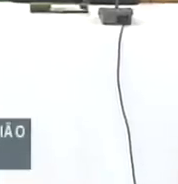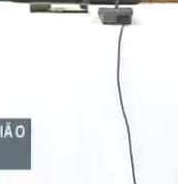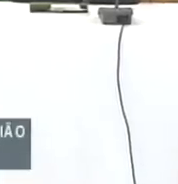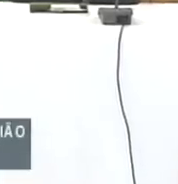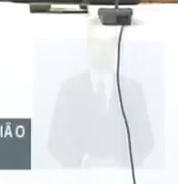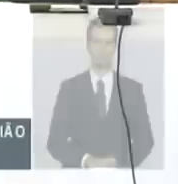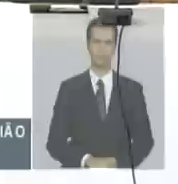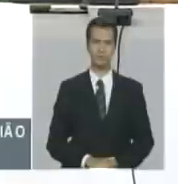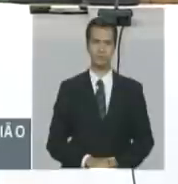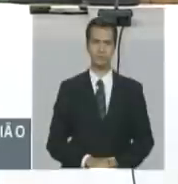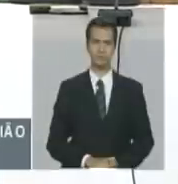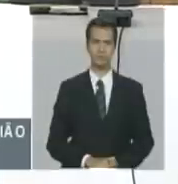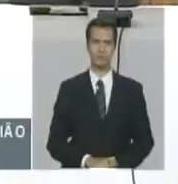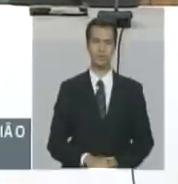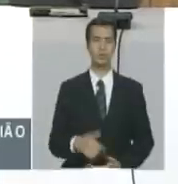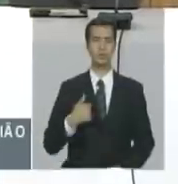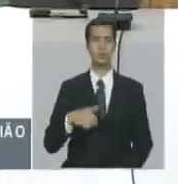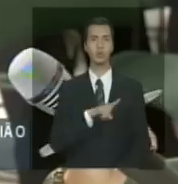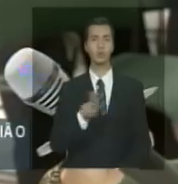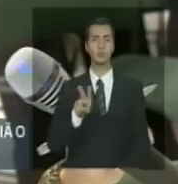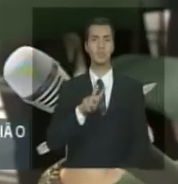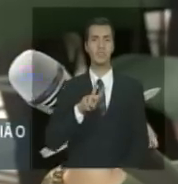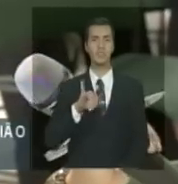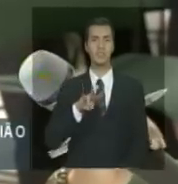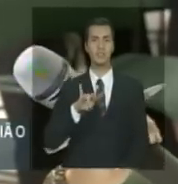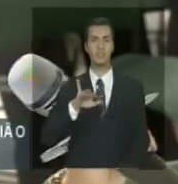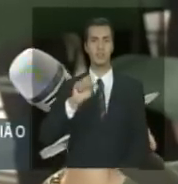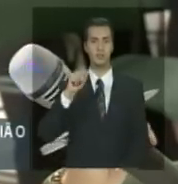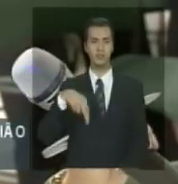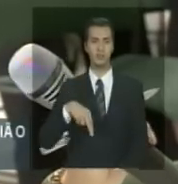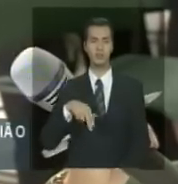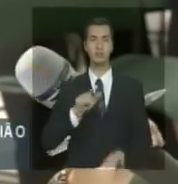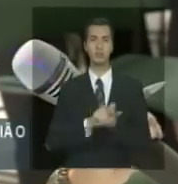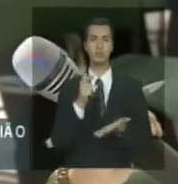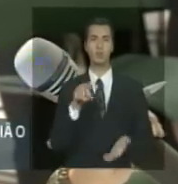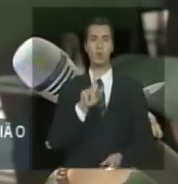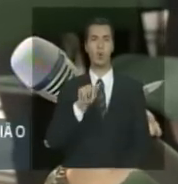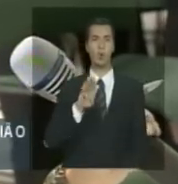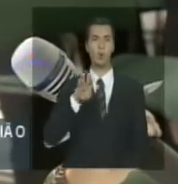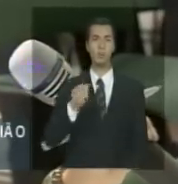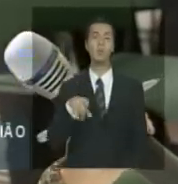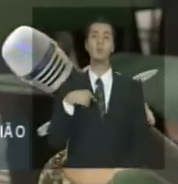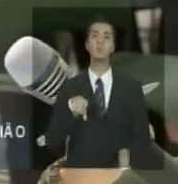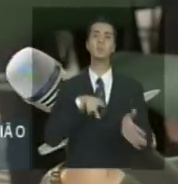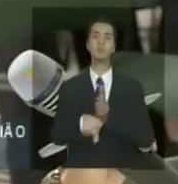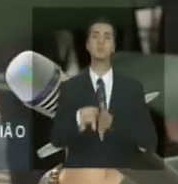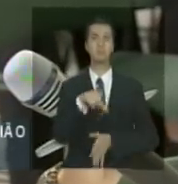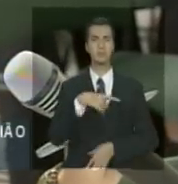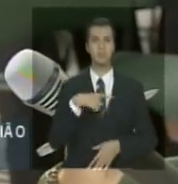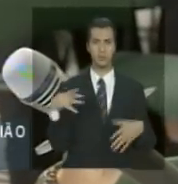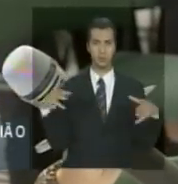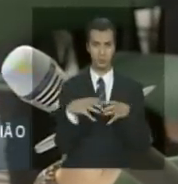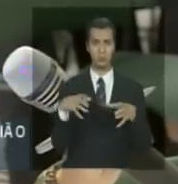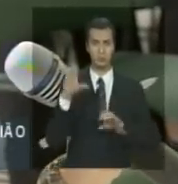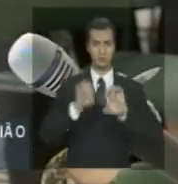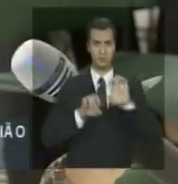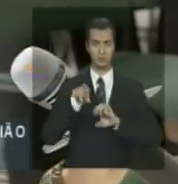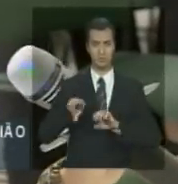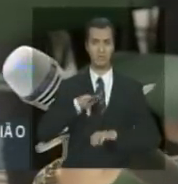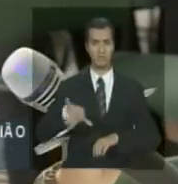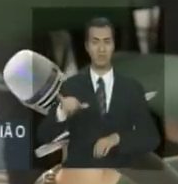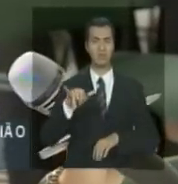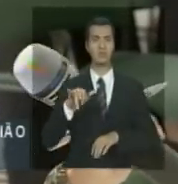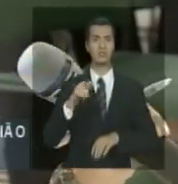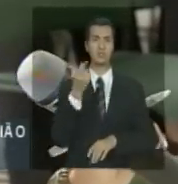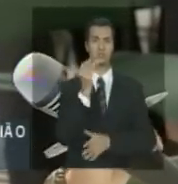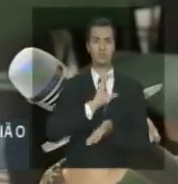Vivian Oswald, do Jornal Globo, houve algum tipo de compromisso da parte dos empresários de aumentar os investimentos deles para esse